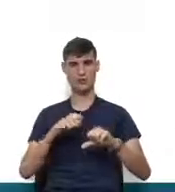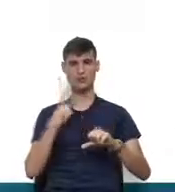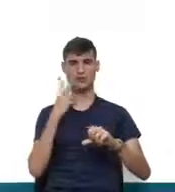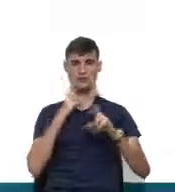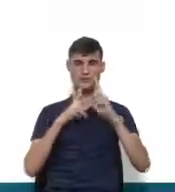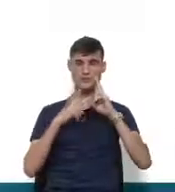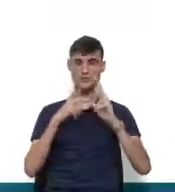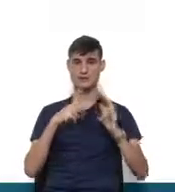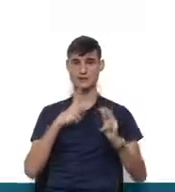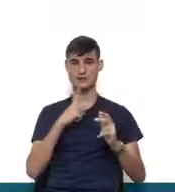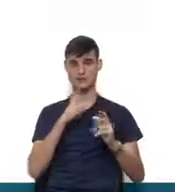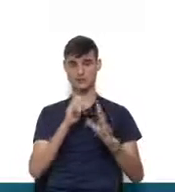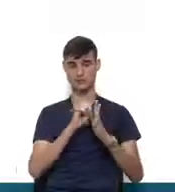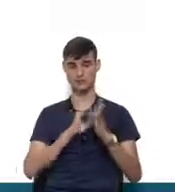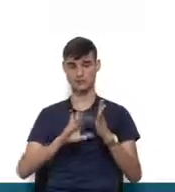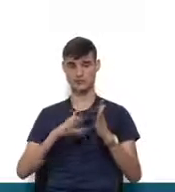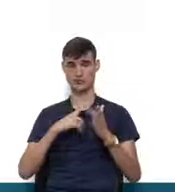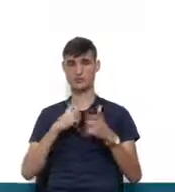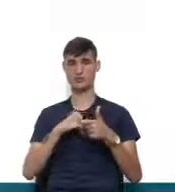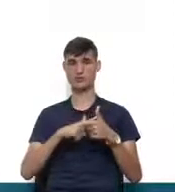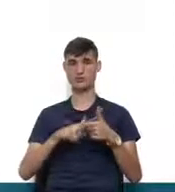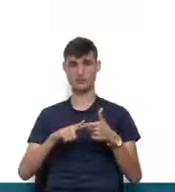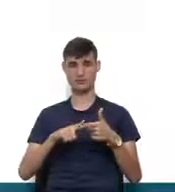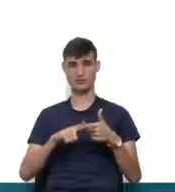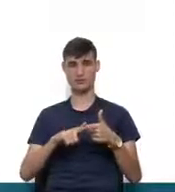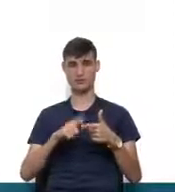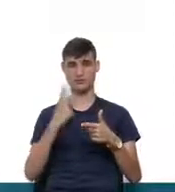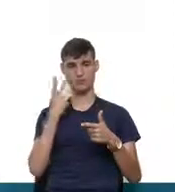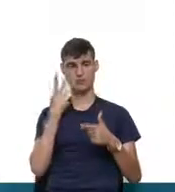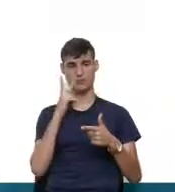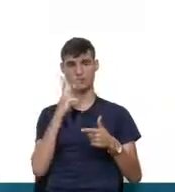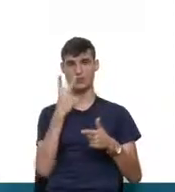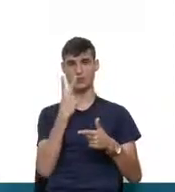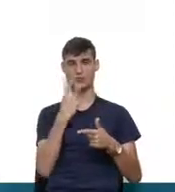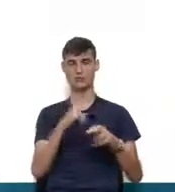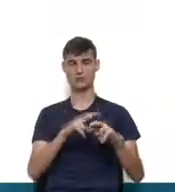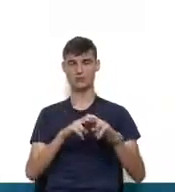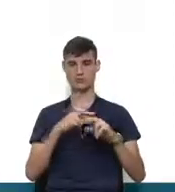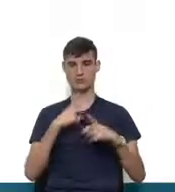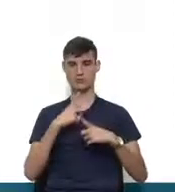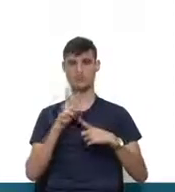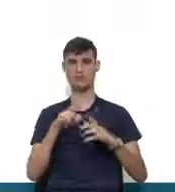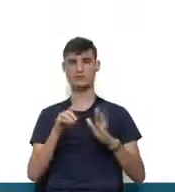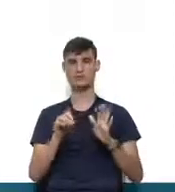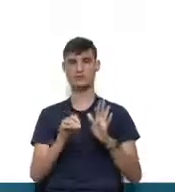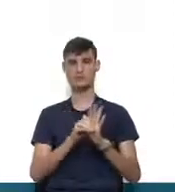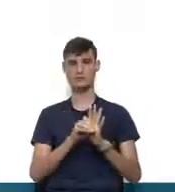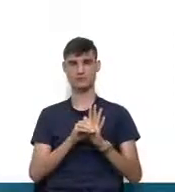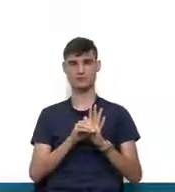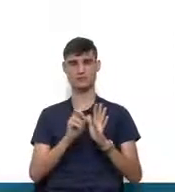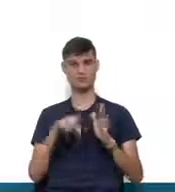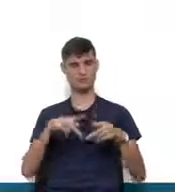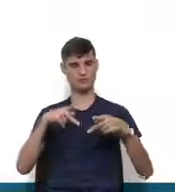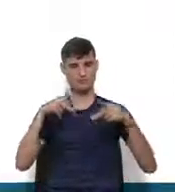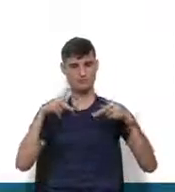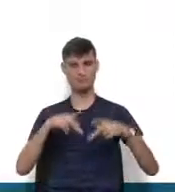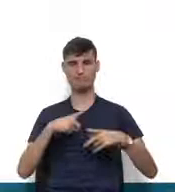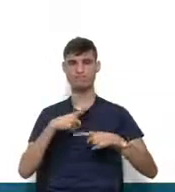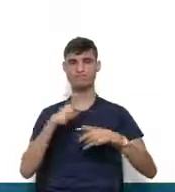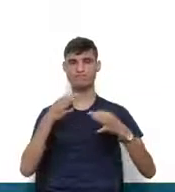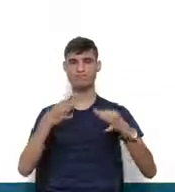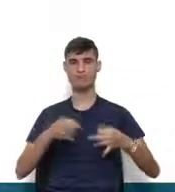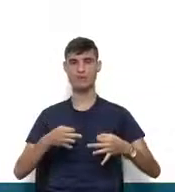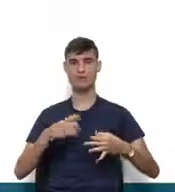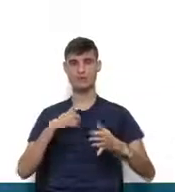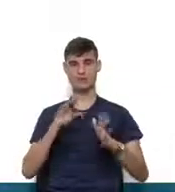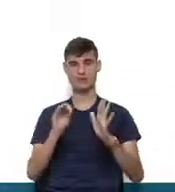o semiperíodo, que é dividir esse valor aqui por 2, tá? Então, ele tem que ser integrável, absolutamente